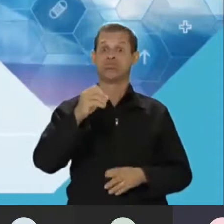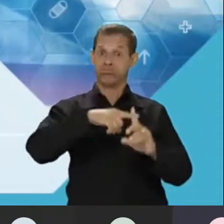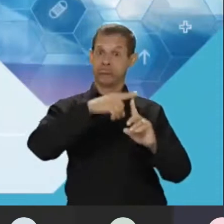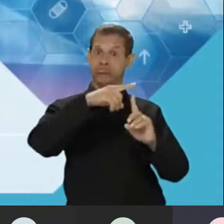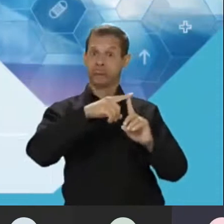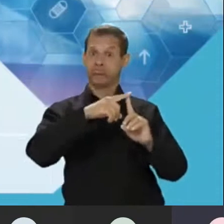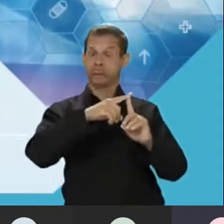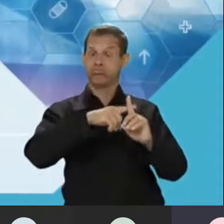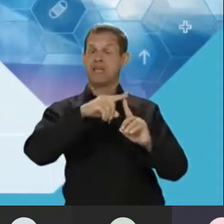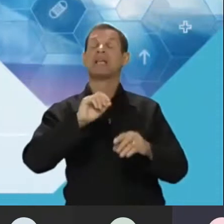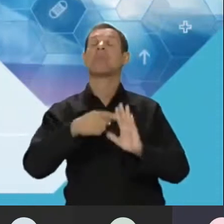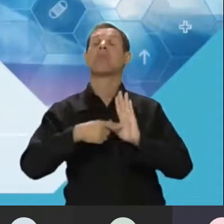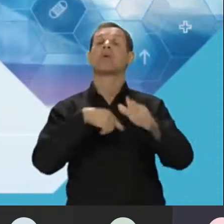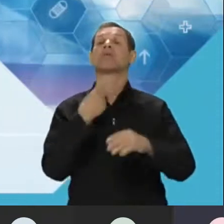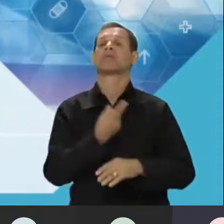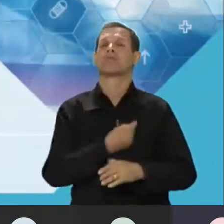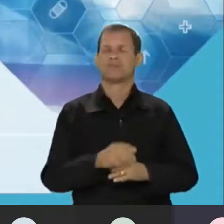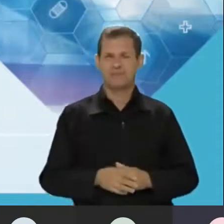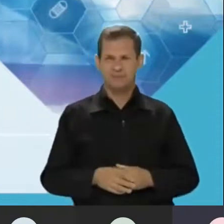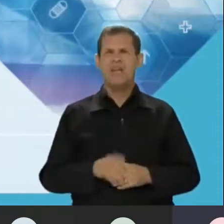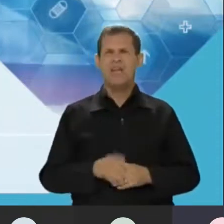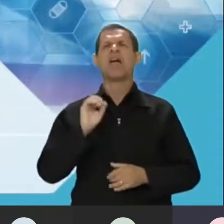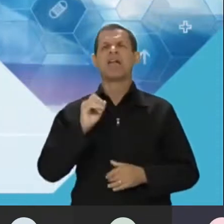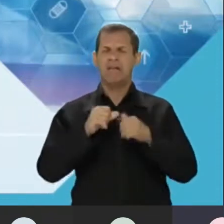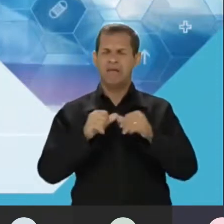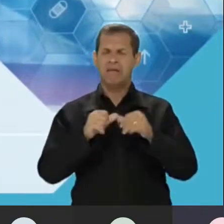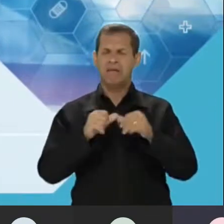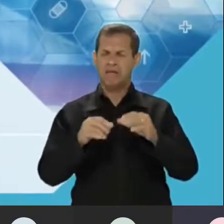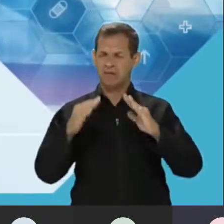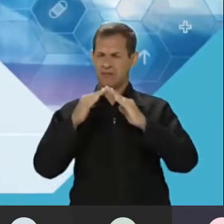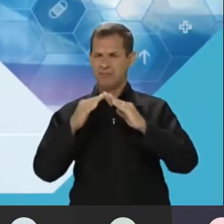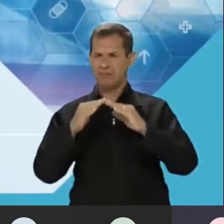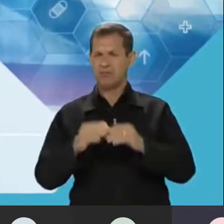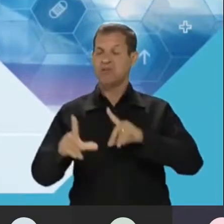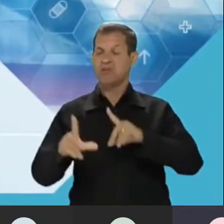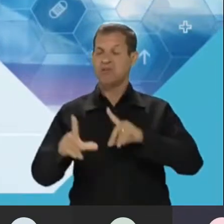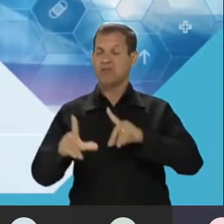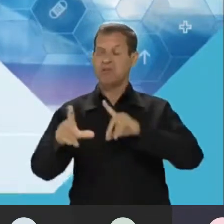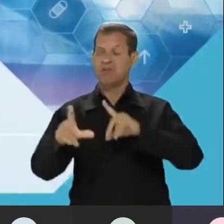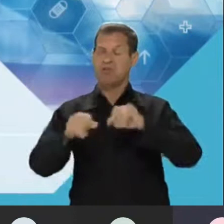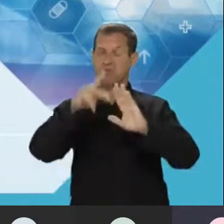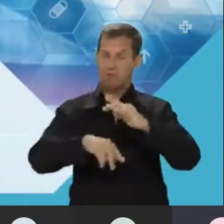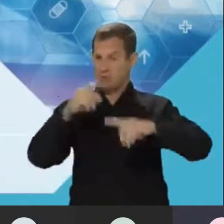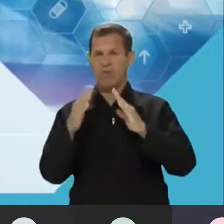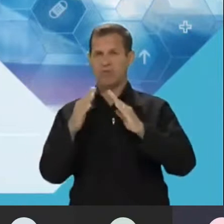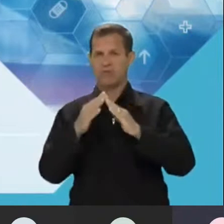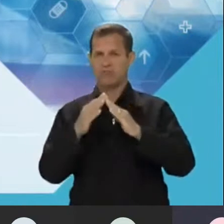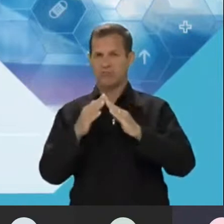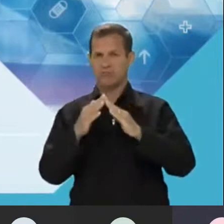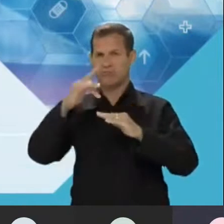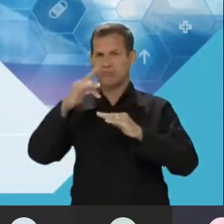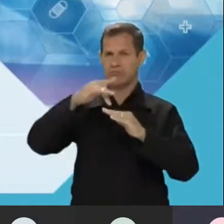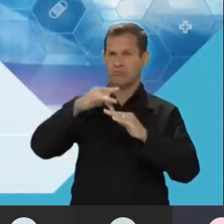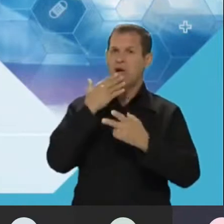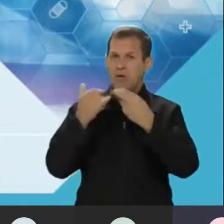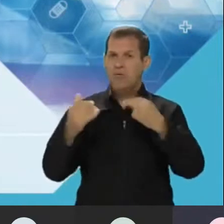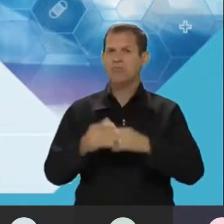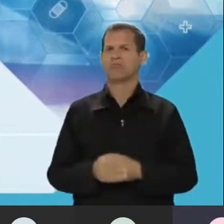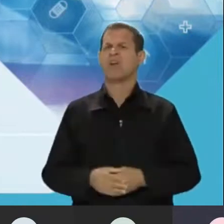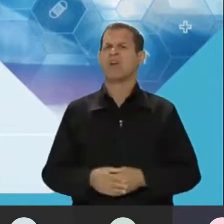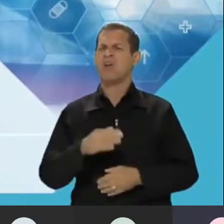80 graus Celsius, tá? O que isso está mostrando para a gente? Que essa nossa escolha projetual desse nosso material, da cor dessa